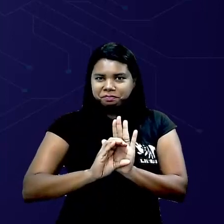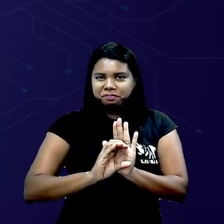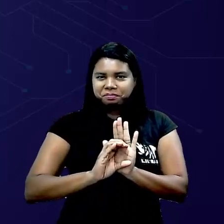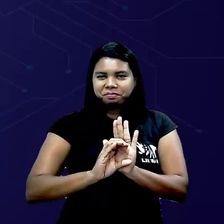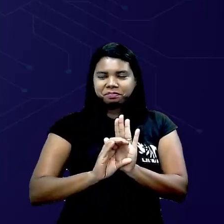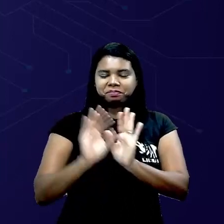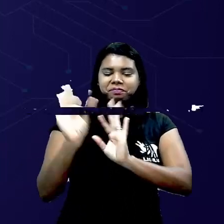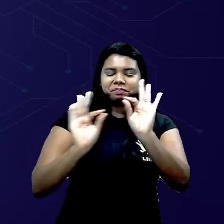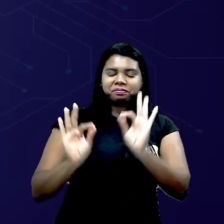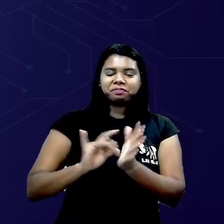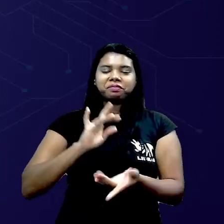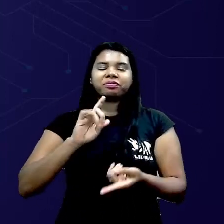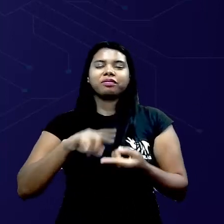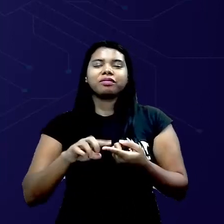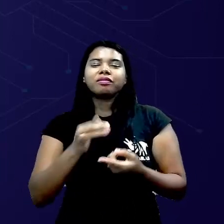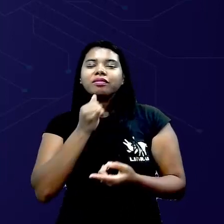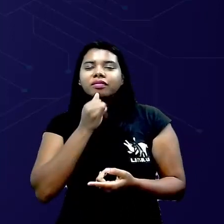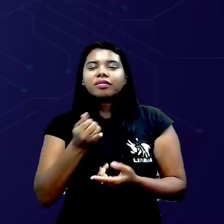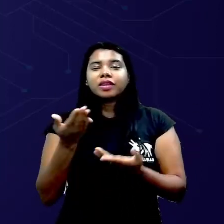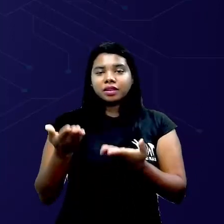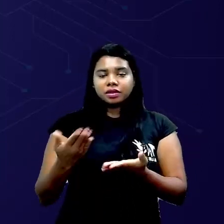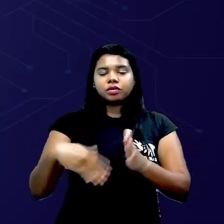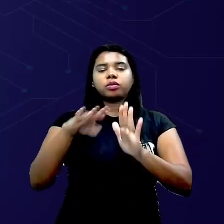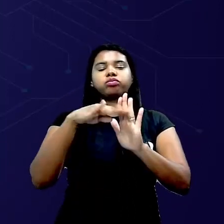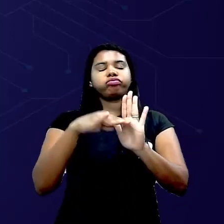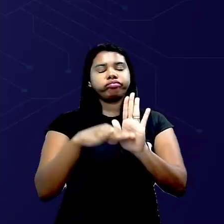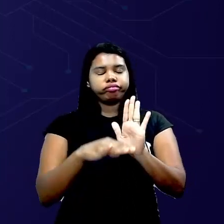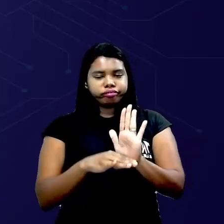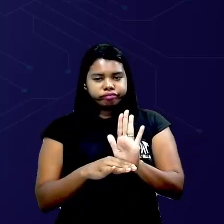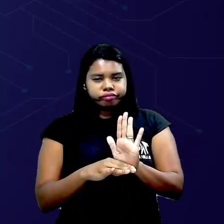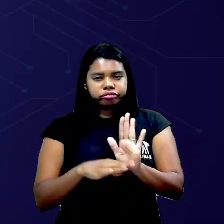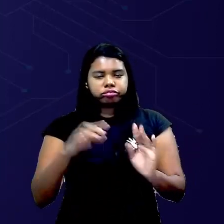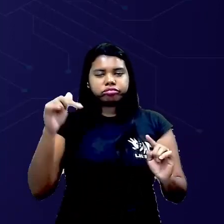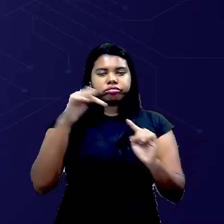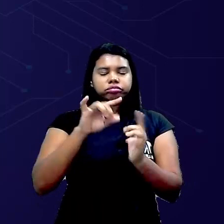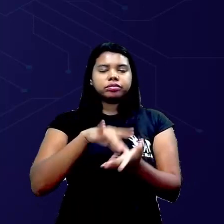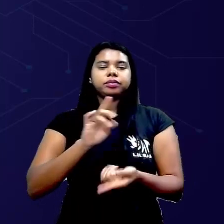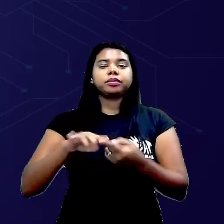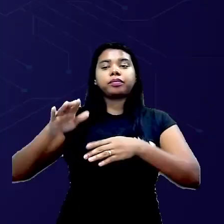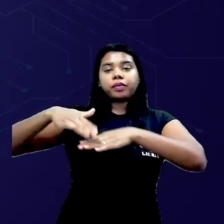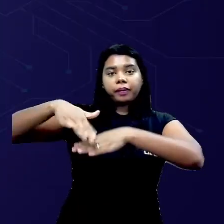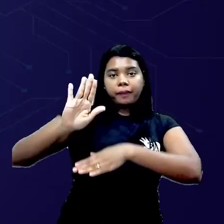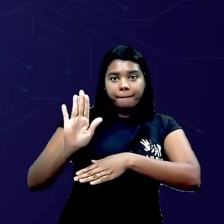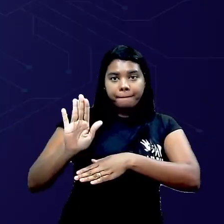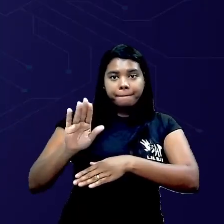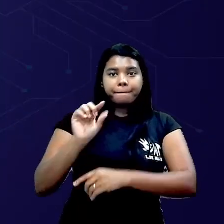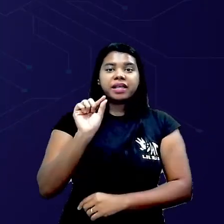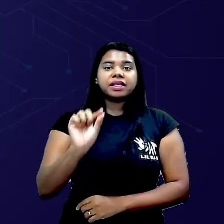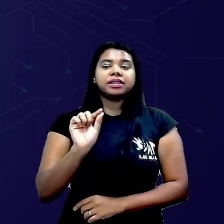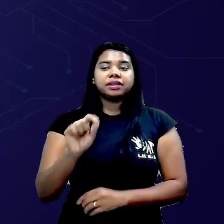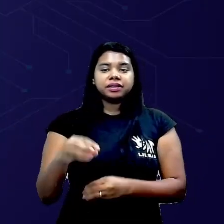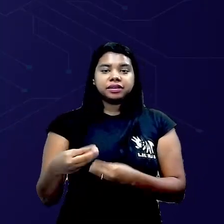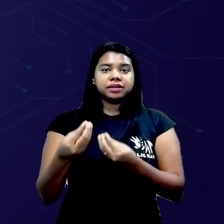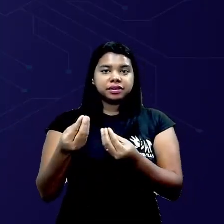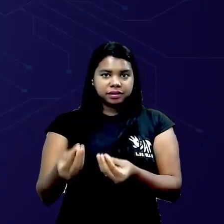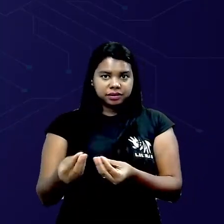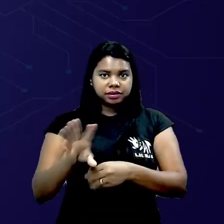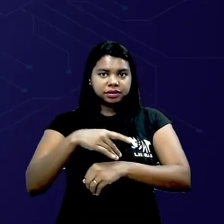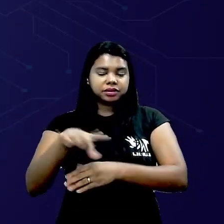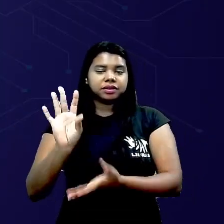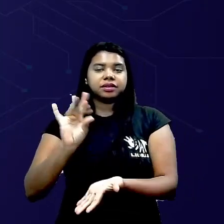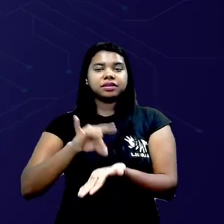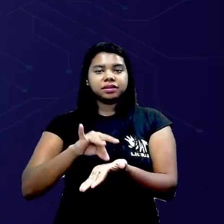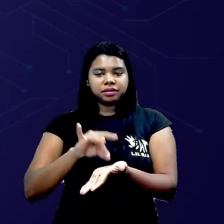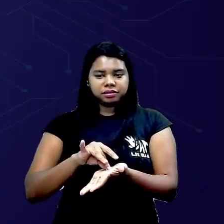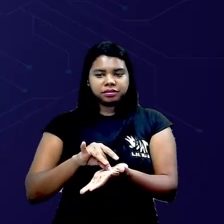suas definições, você vai fazer a sua programação, né? Mas quem vai dar as cartas, na verdade, é